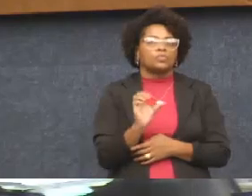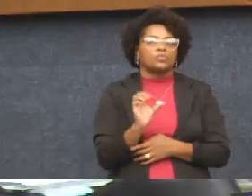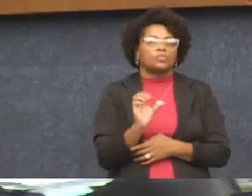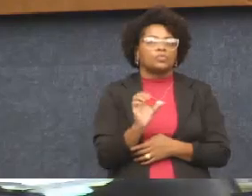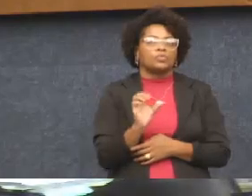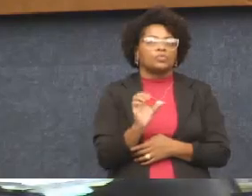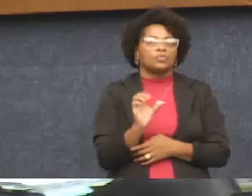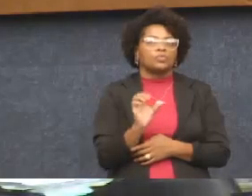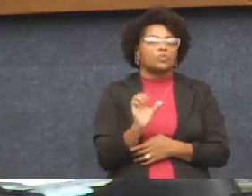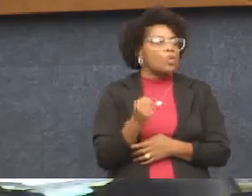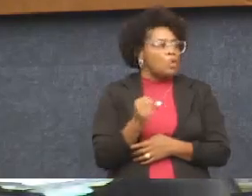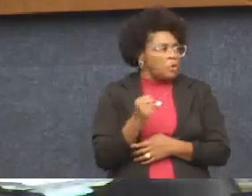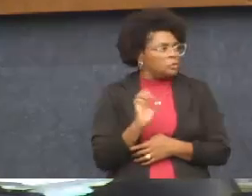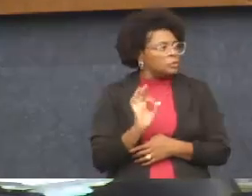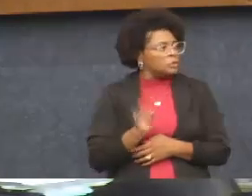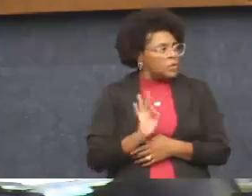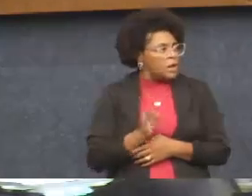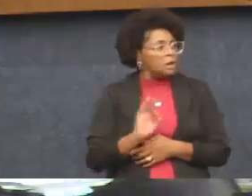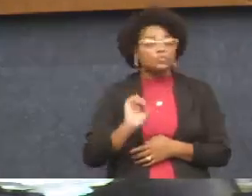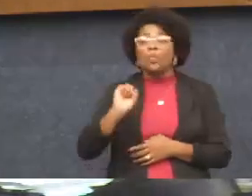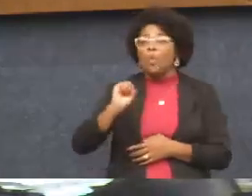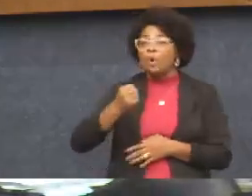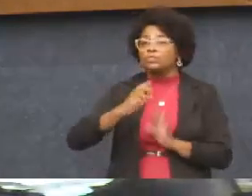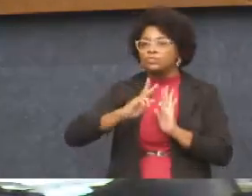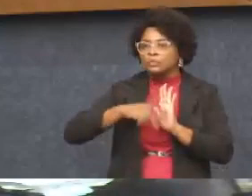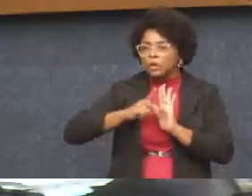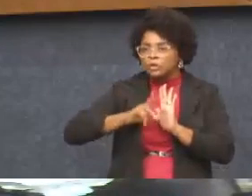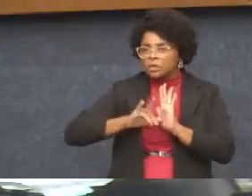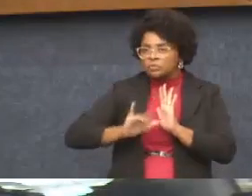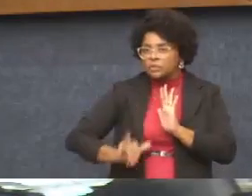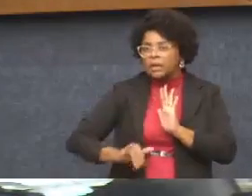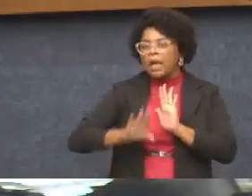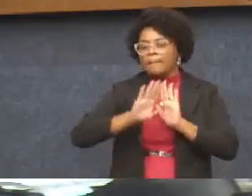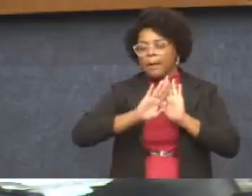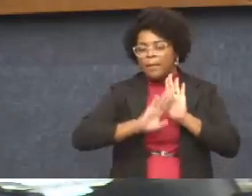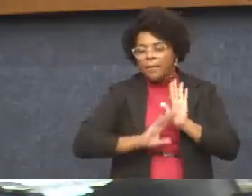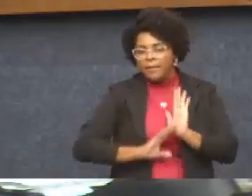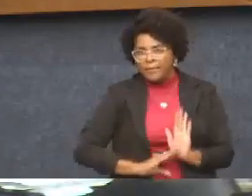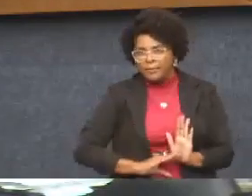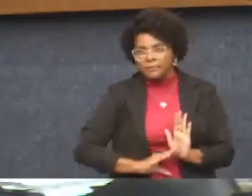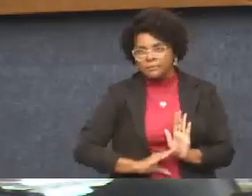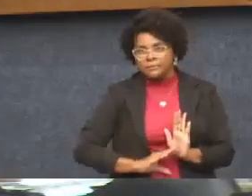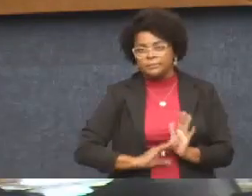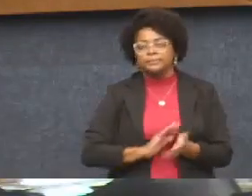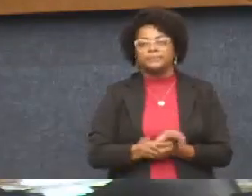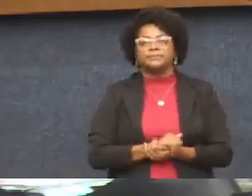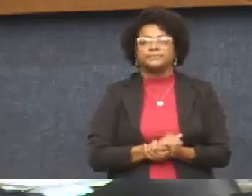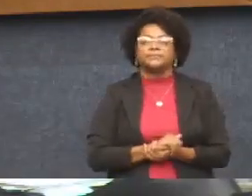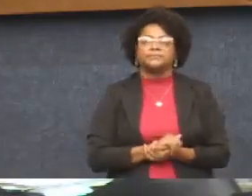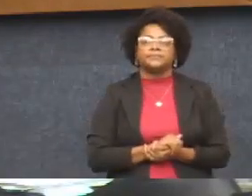1, 2, 3, 4, 5, 6, 7, 8, né? É isso aqui. Então, nós vamos ter 8 projetos de lei na pauta, a saber e rever aqui.